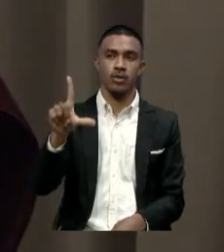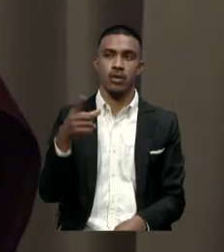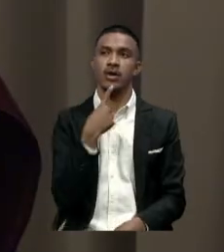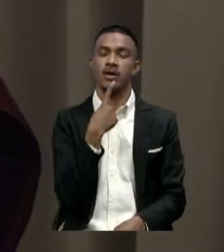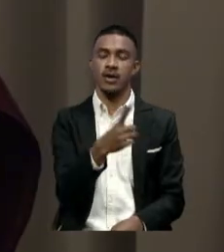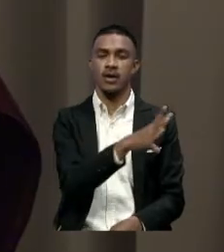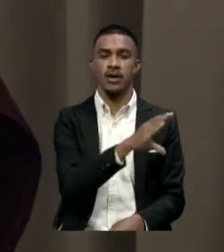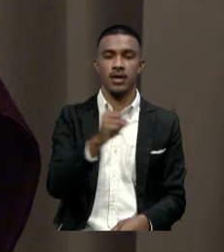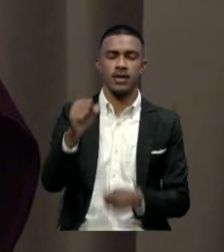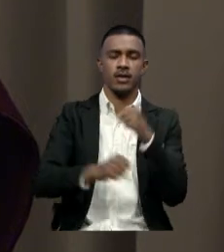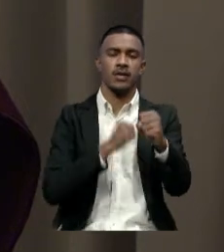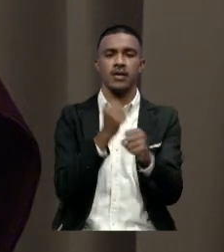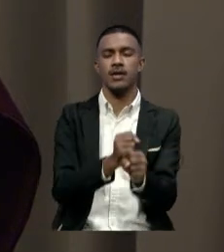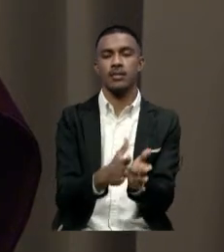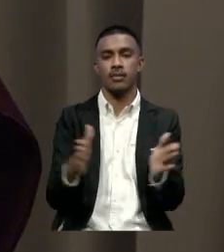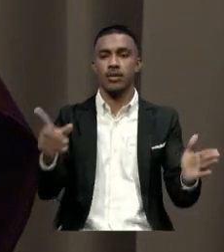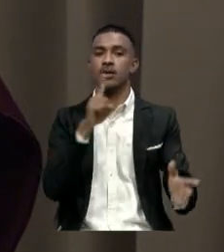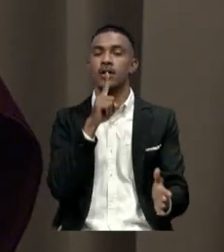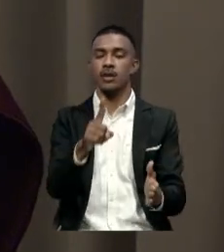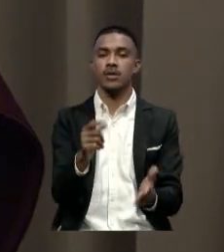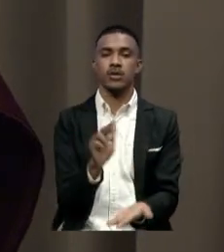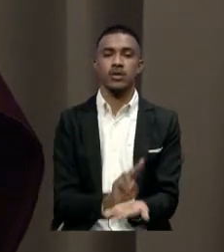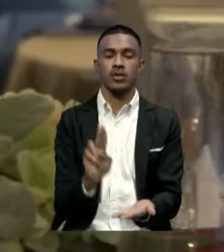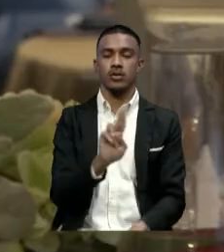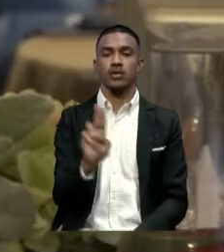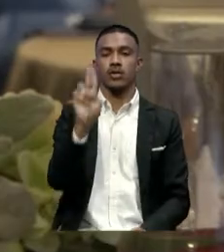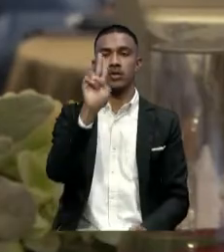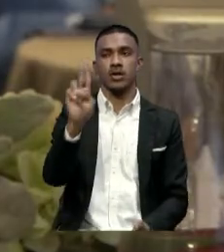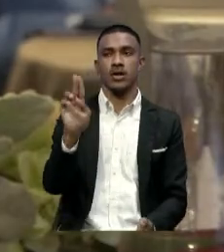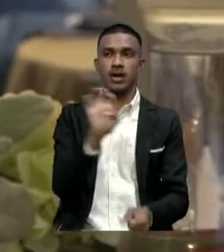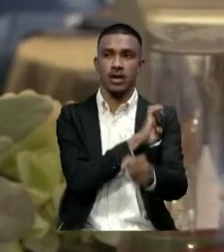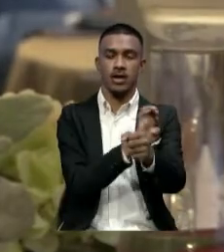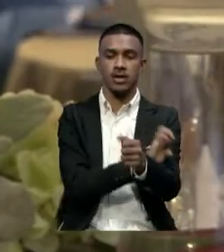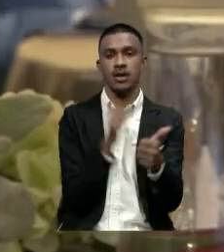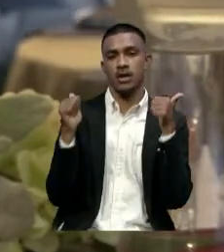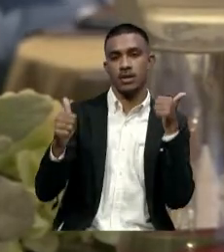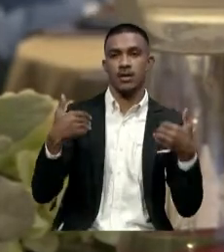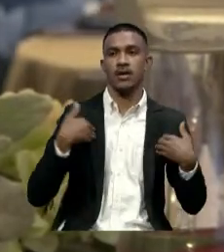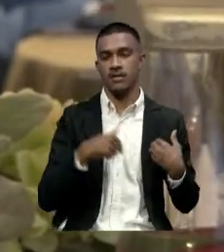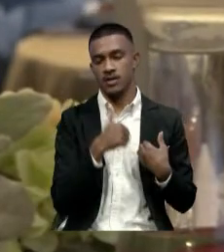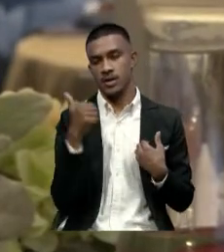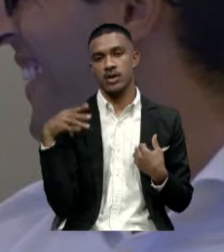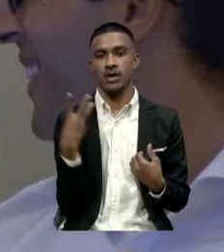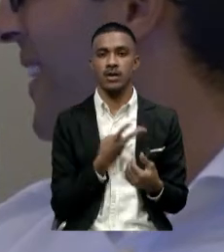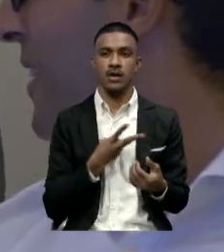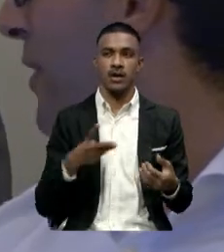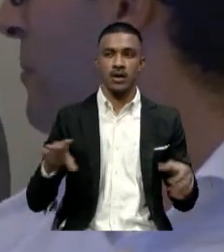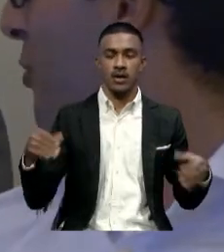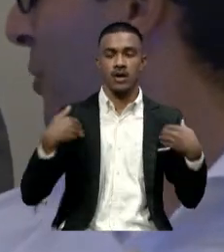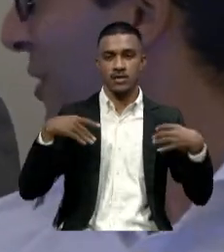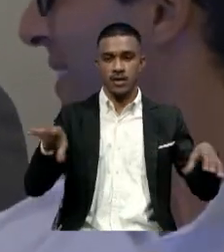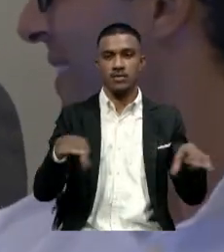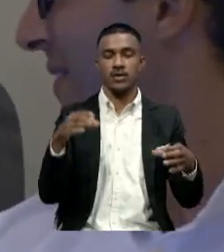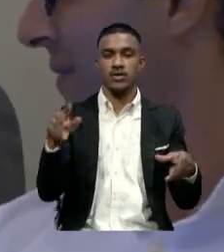karatina botebes utiliza itenia fontes energia existente nebe iha no iha parte selu ite recurso nebe alternativo